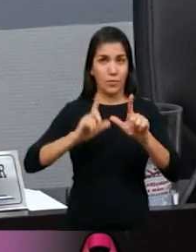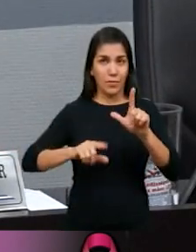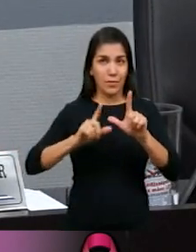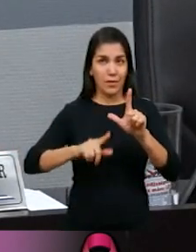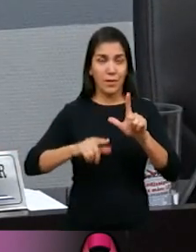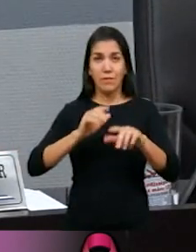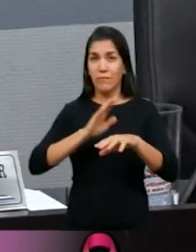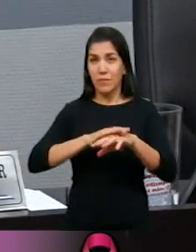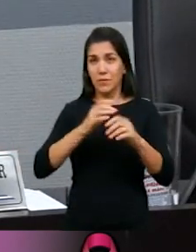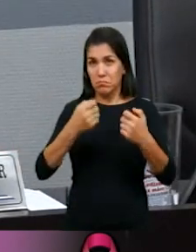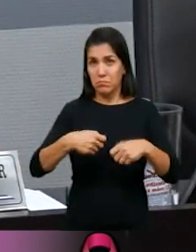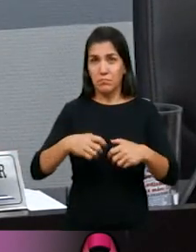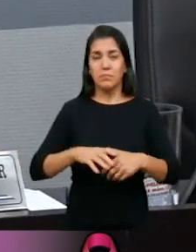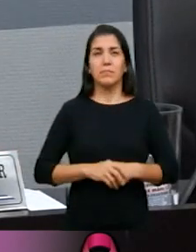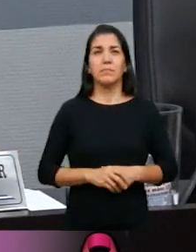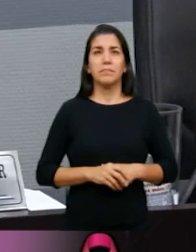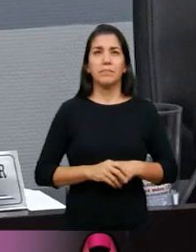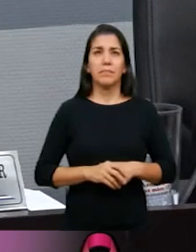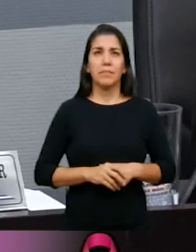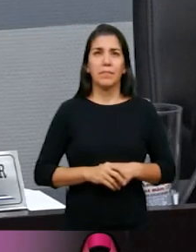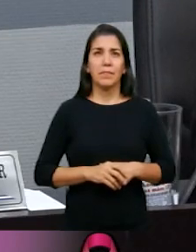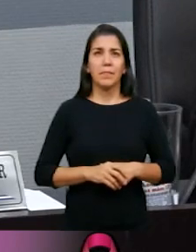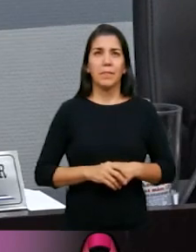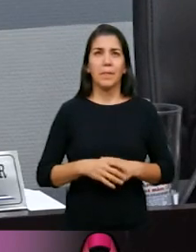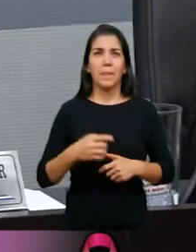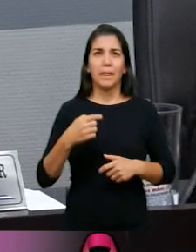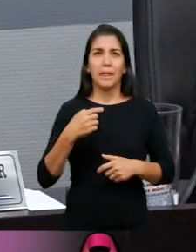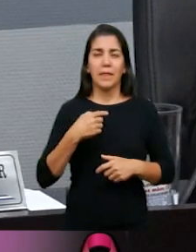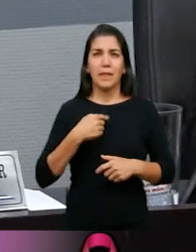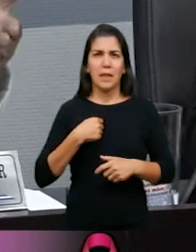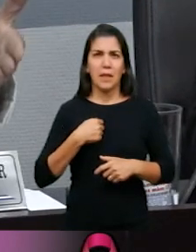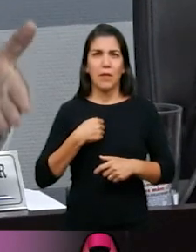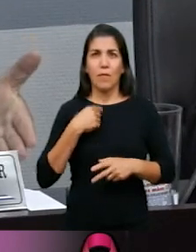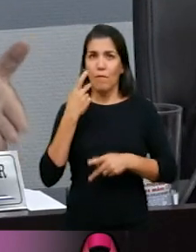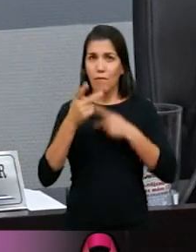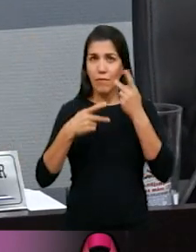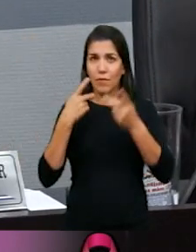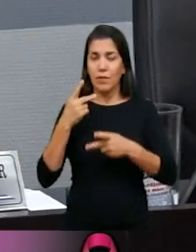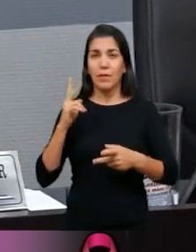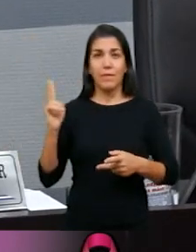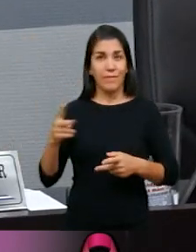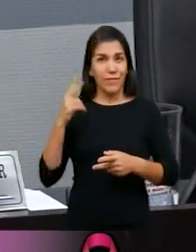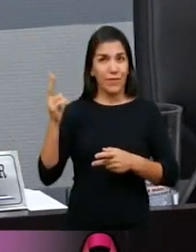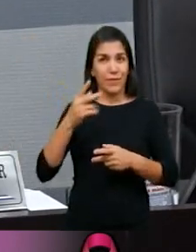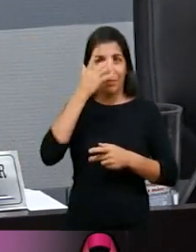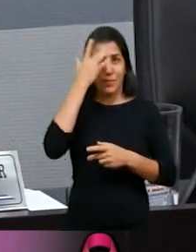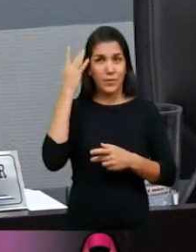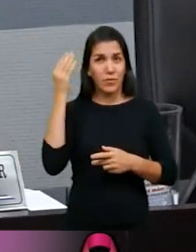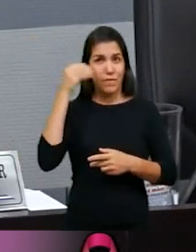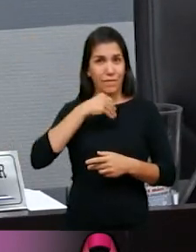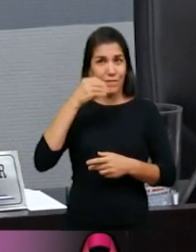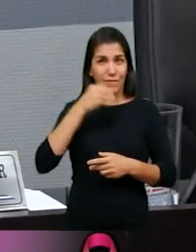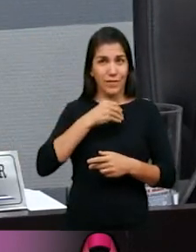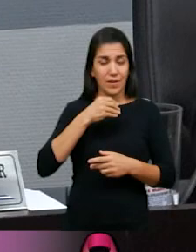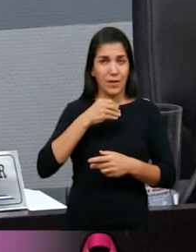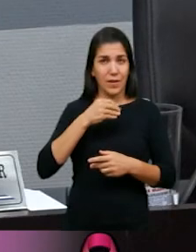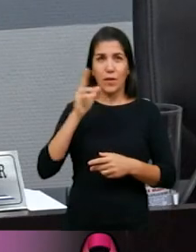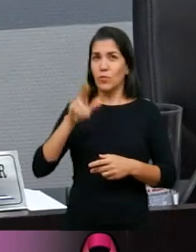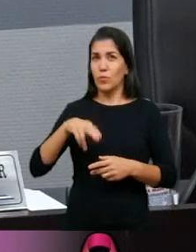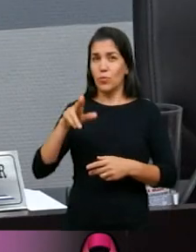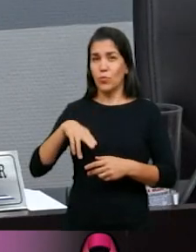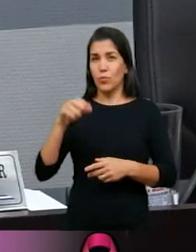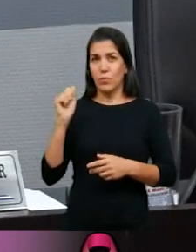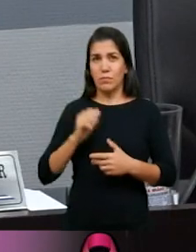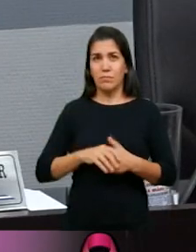assim, eu nunca falei do valor dos covardes. Eu vou repetir, eu vou falar assim, ó, os covardes